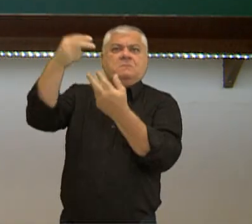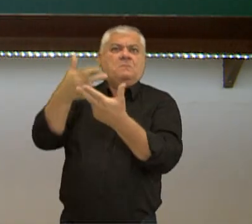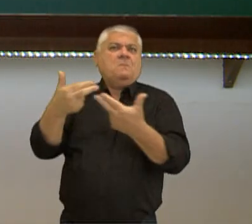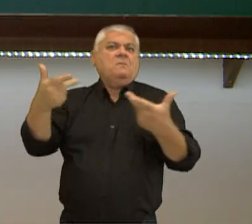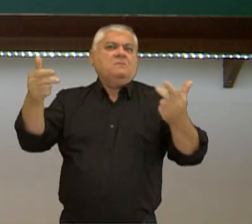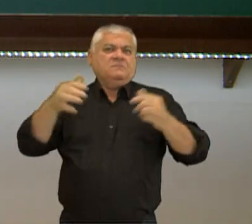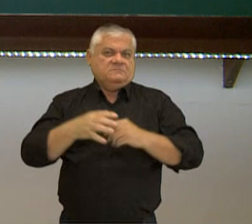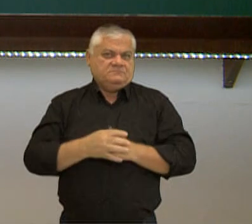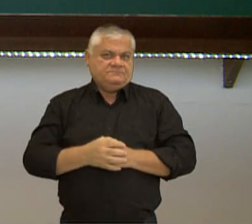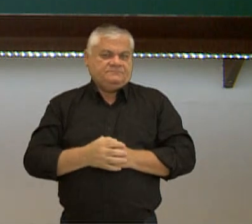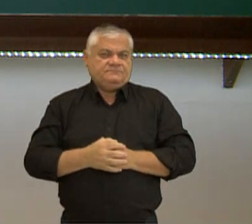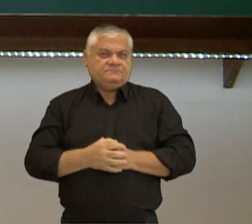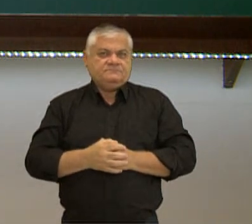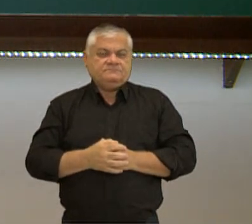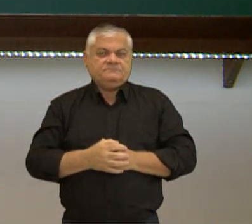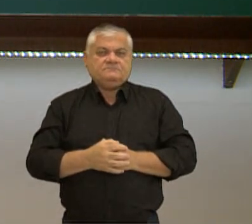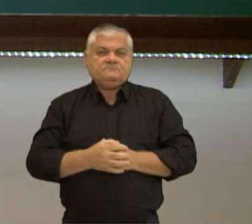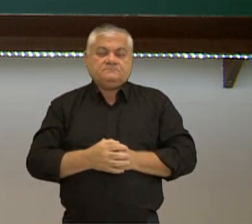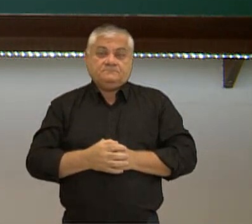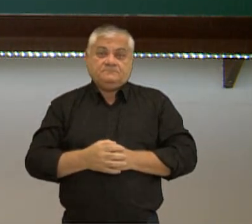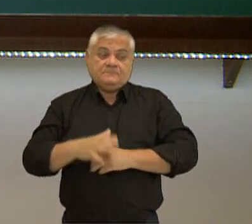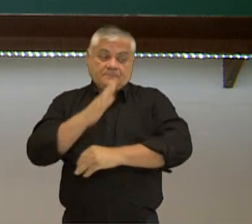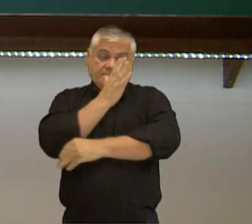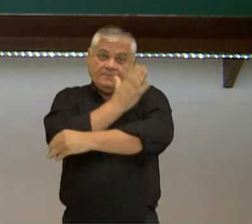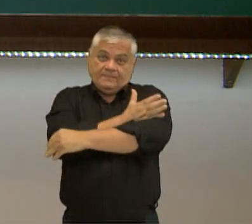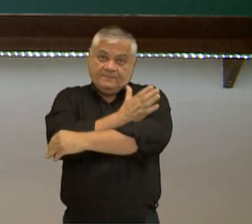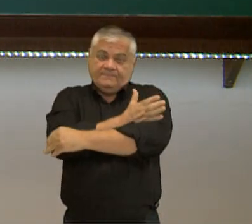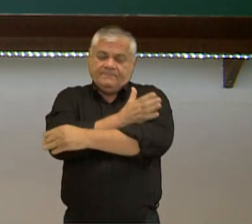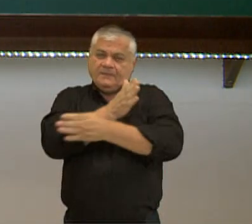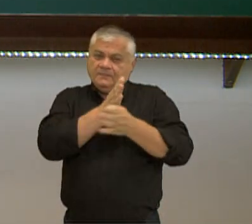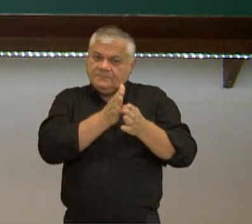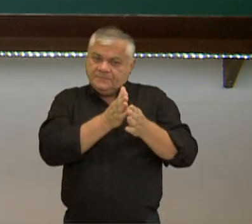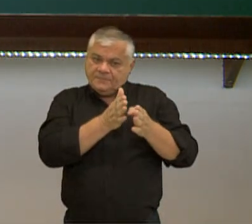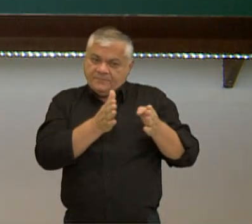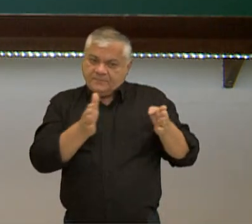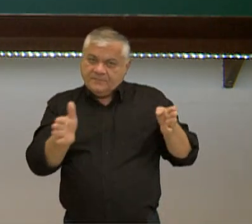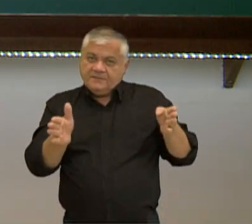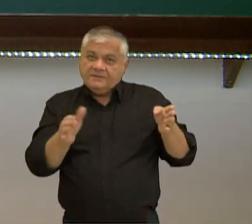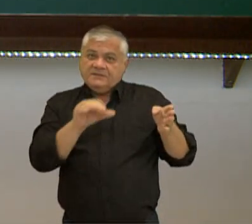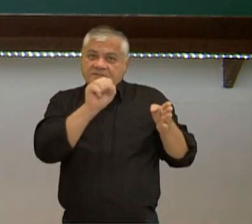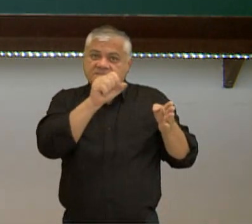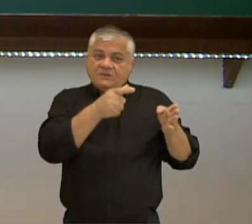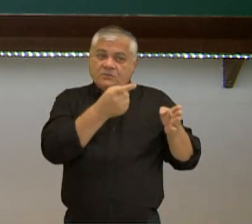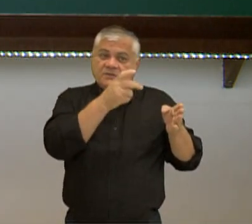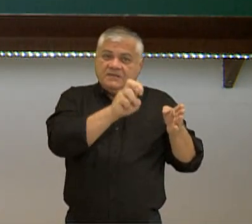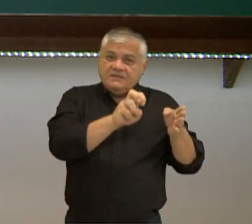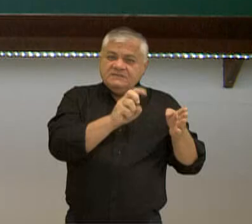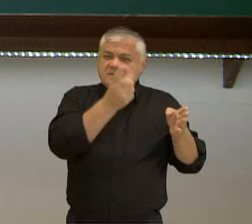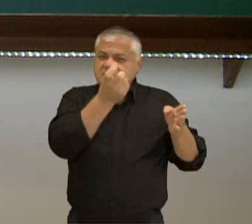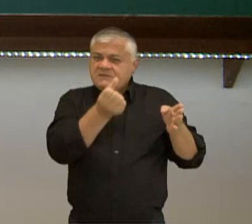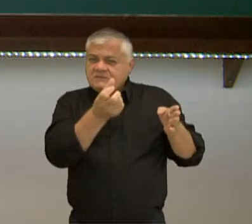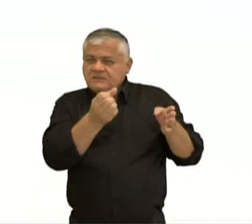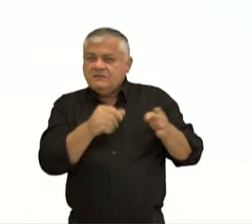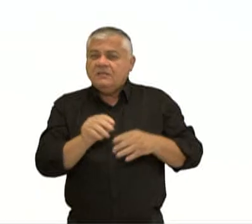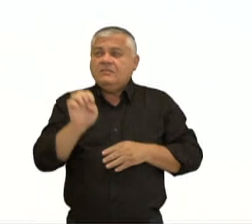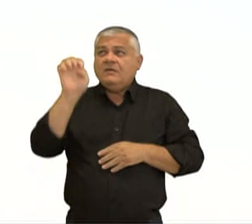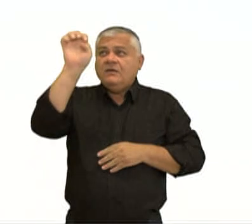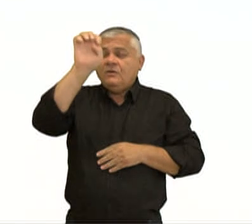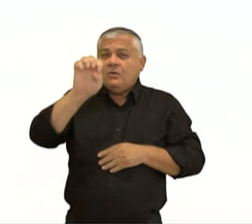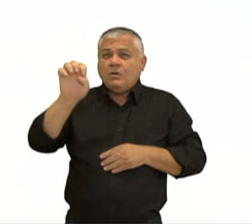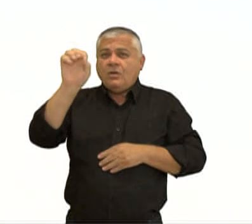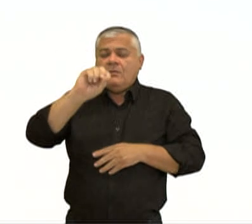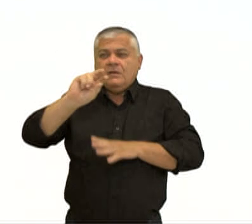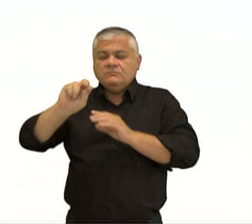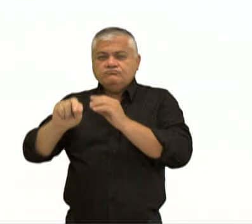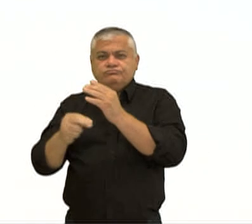A partir da Alta Idade Média, mas sobretudo nos séculos XV e XVI, quando emergiu na Europa o